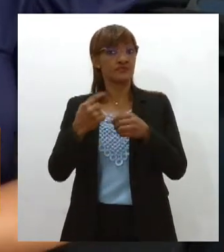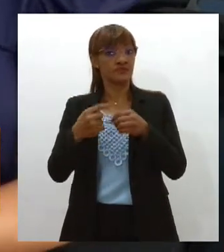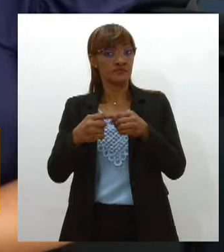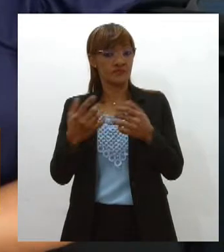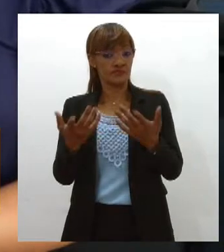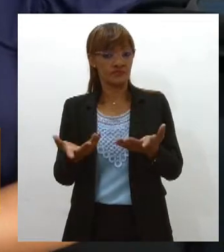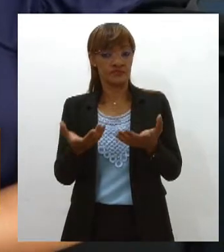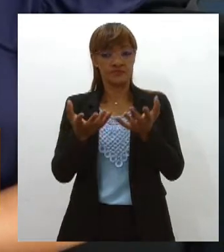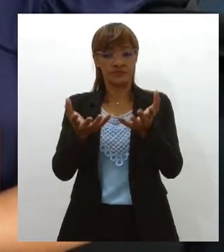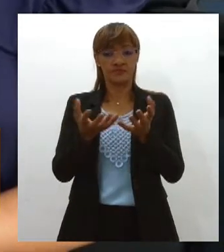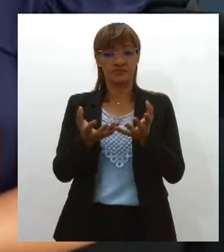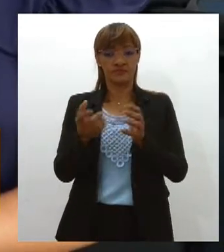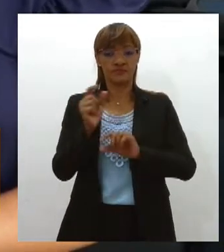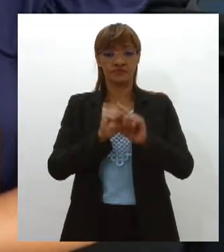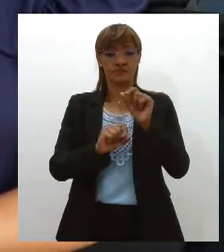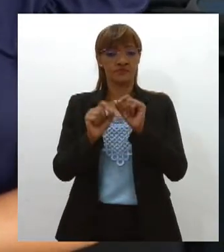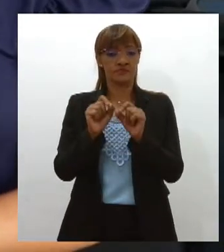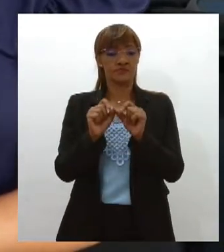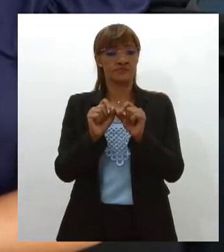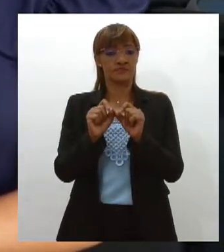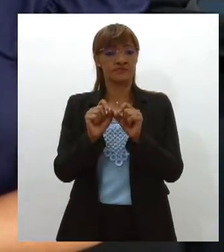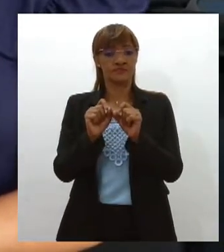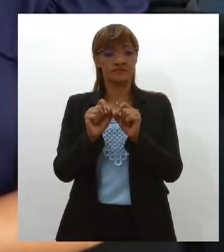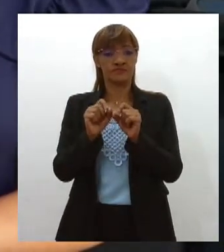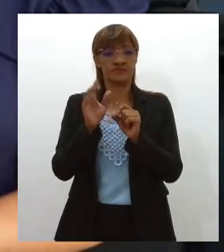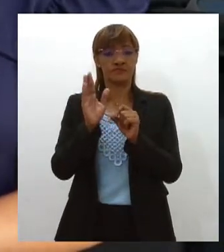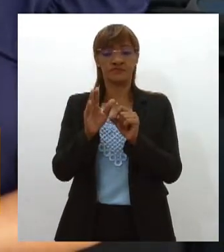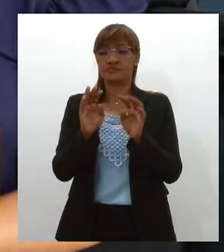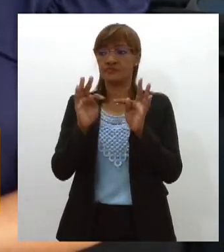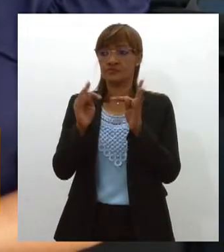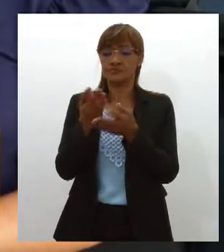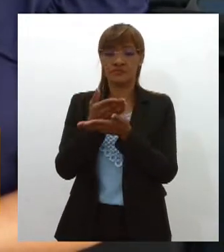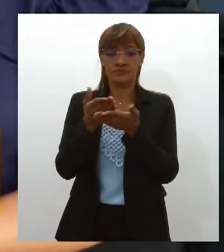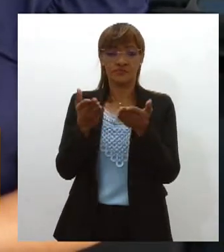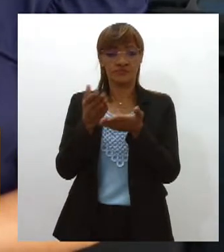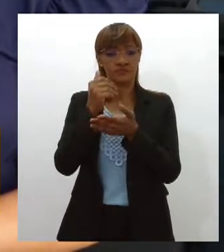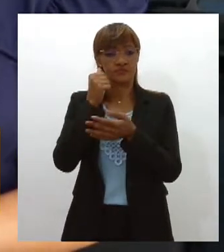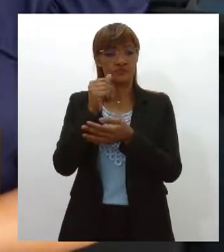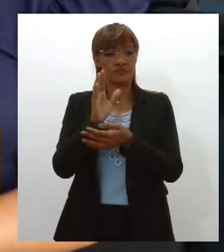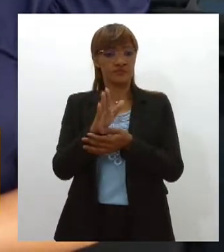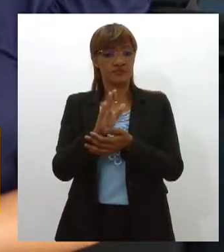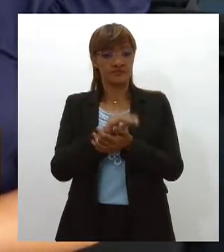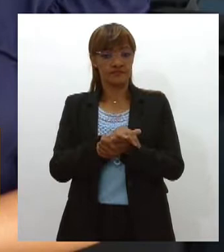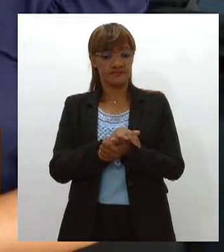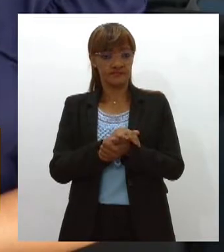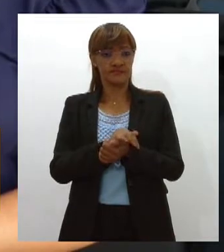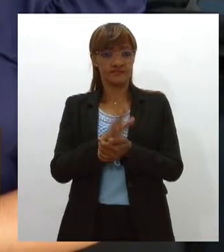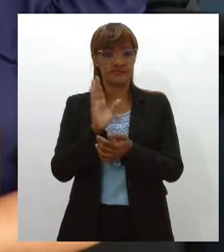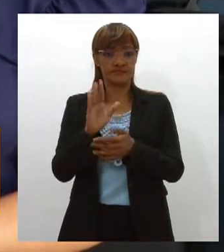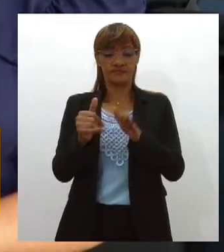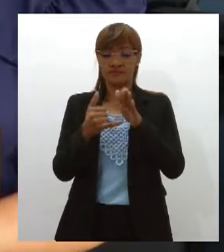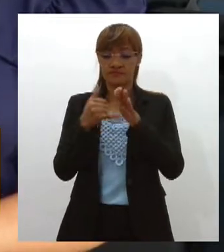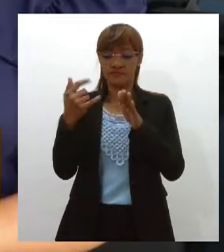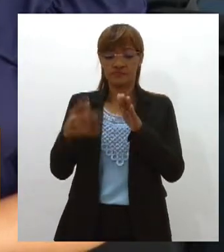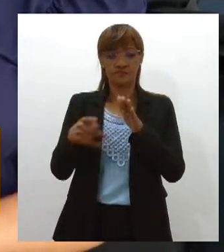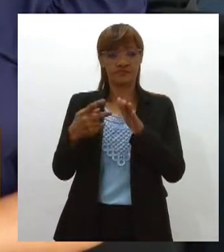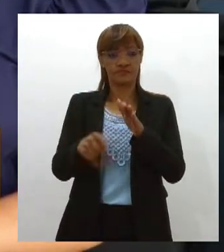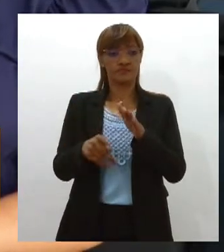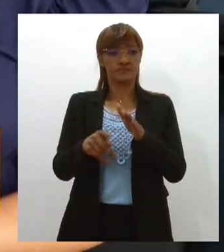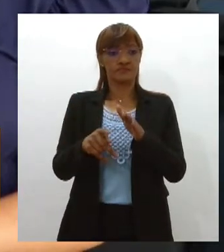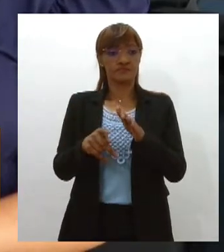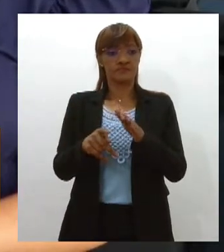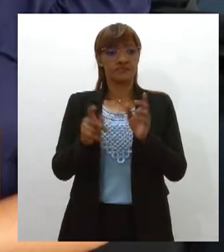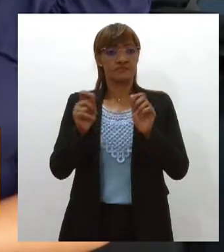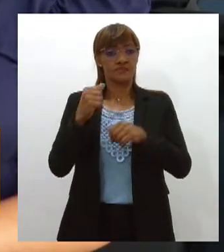buscar essas mulheres que estão dentro da estimativa do Instituto Nacional do Câncer, que a estimativa para este ano